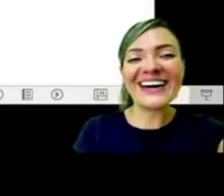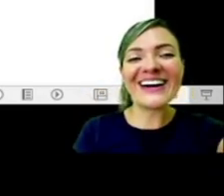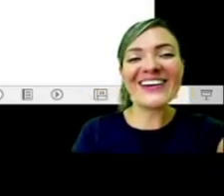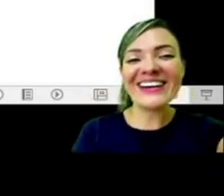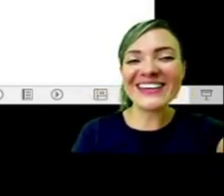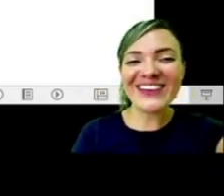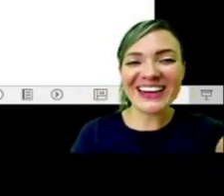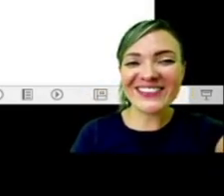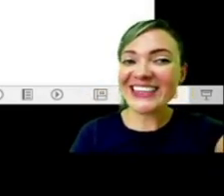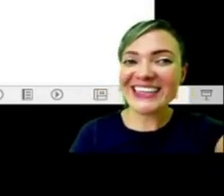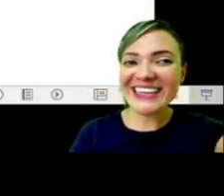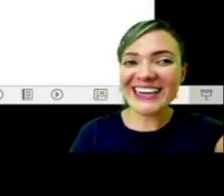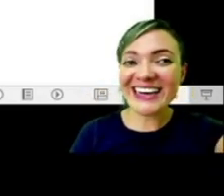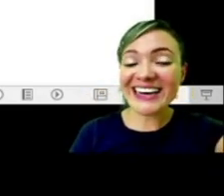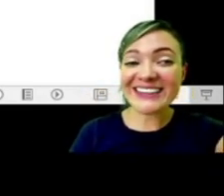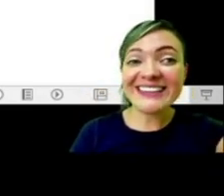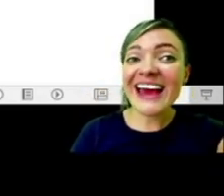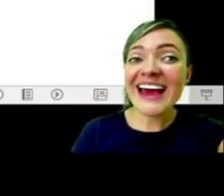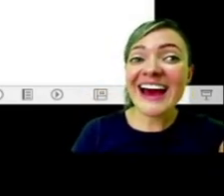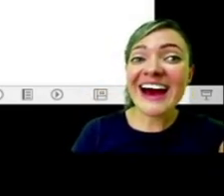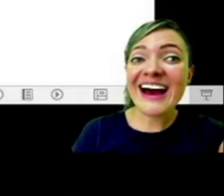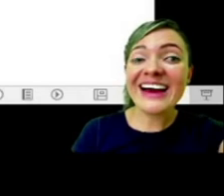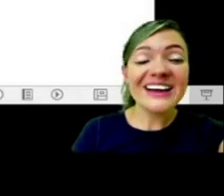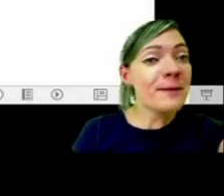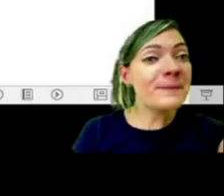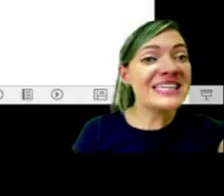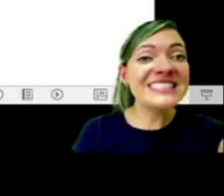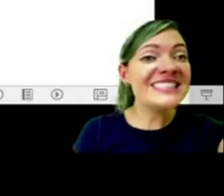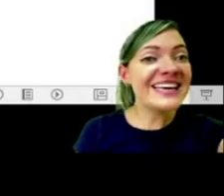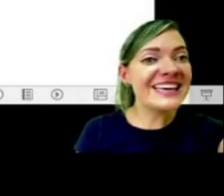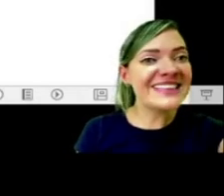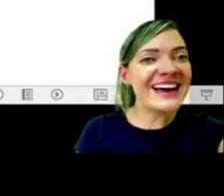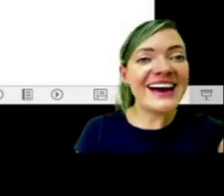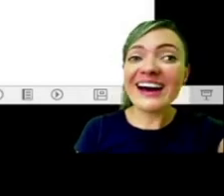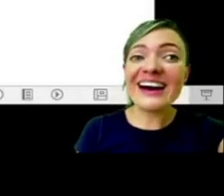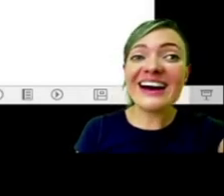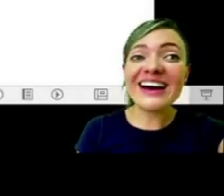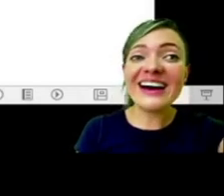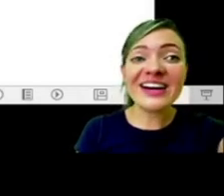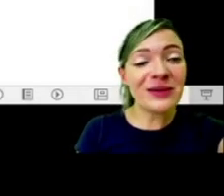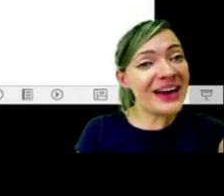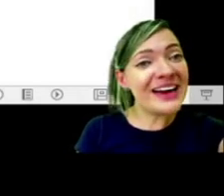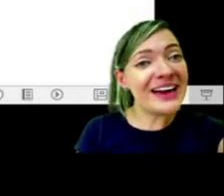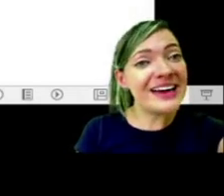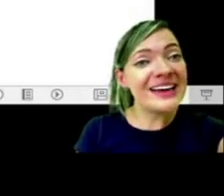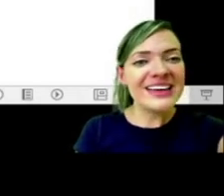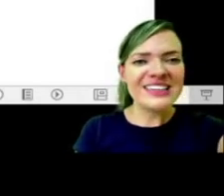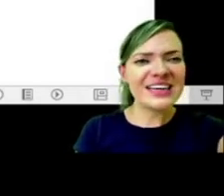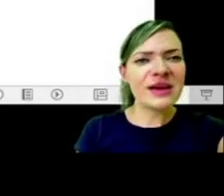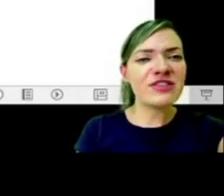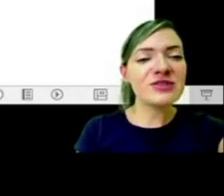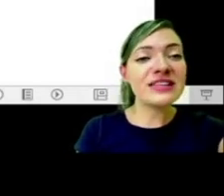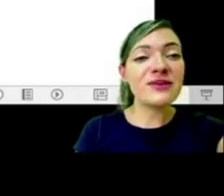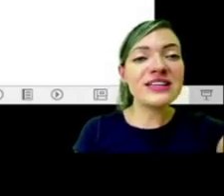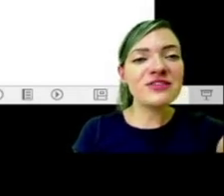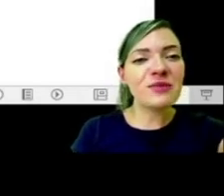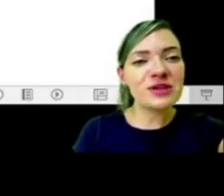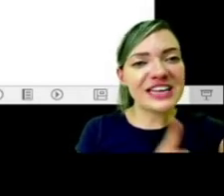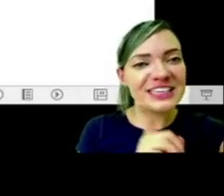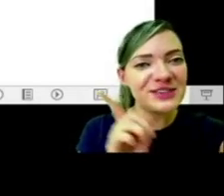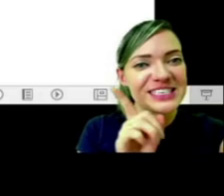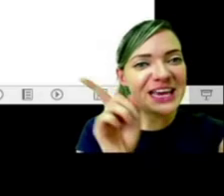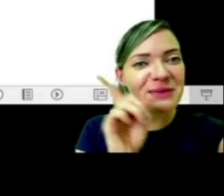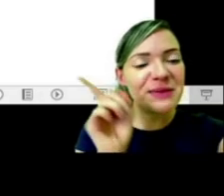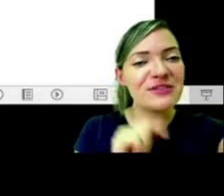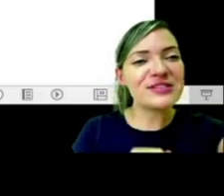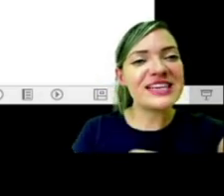Terra. Olha que maravilha! Terra, planeta, água. Já que a minha voz não é tão linda, eu vou